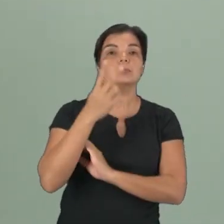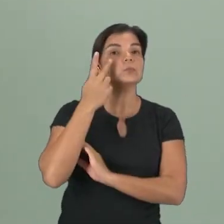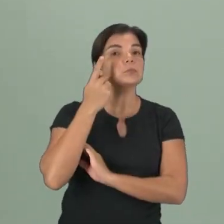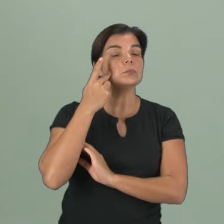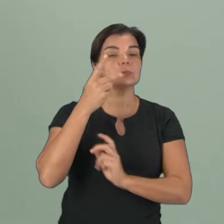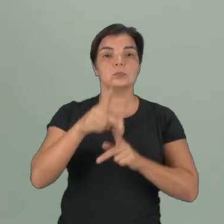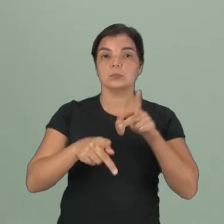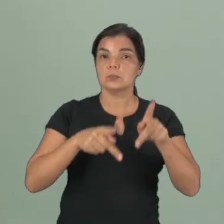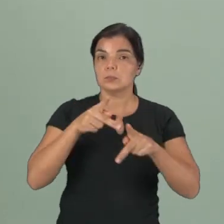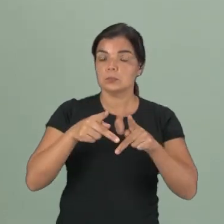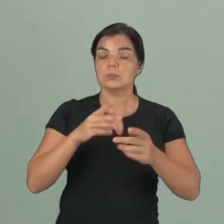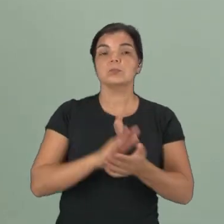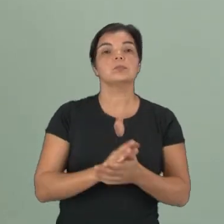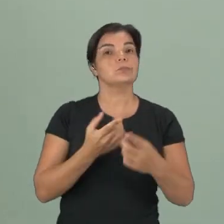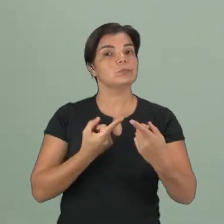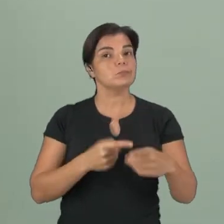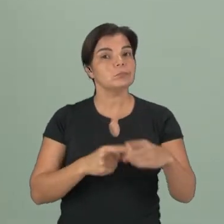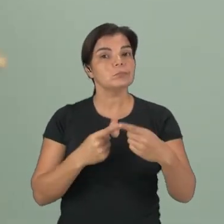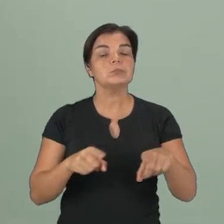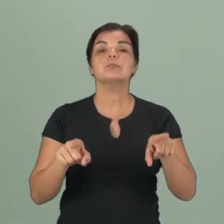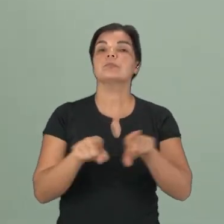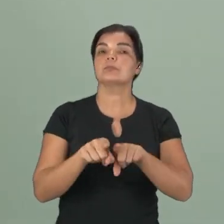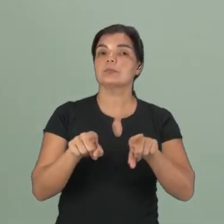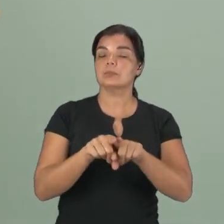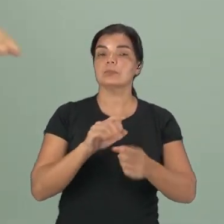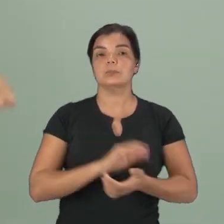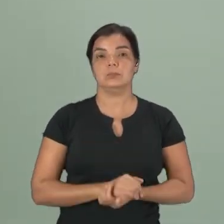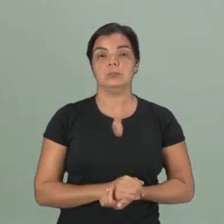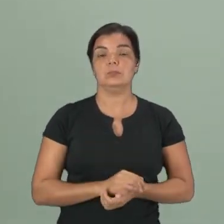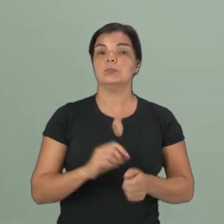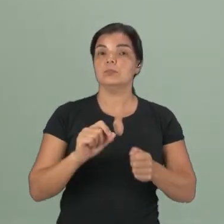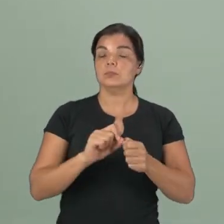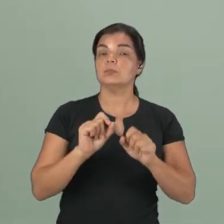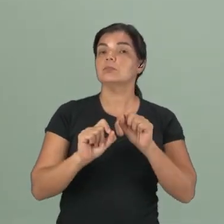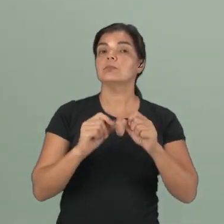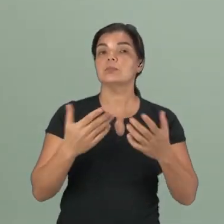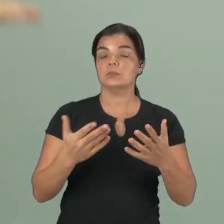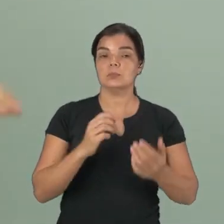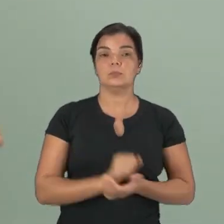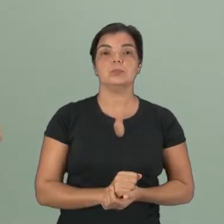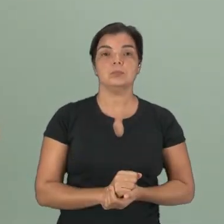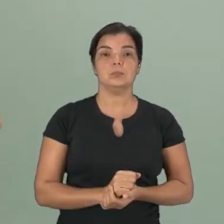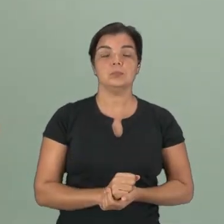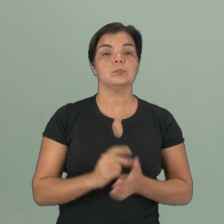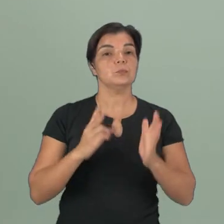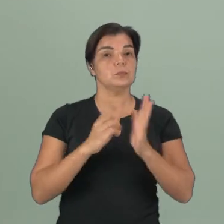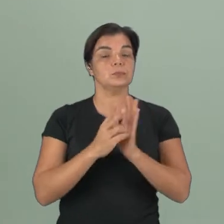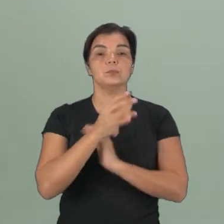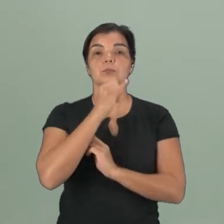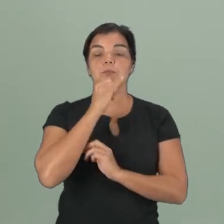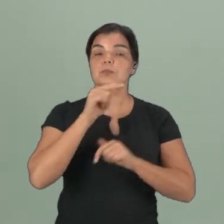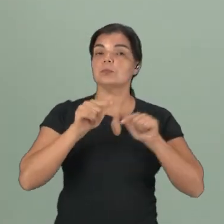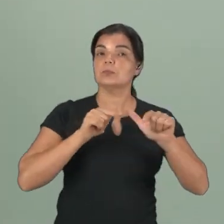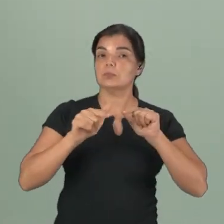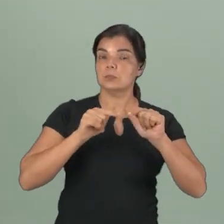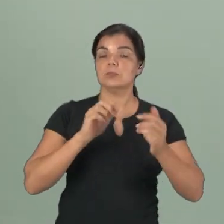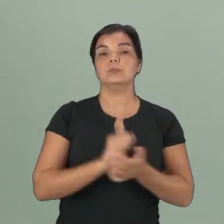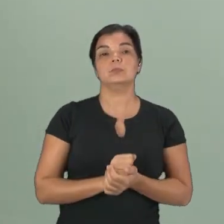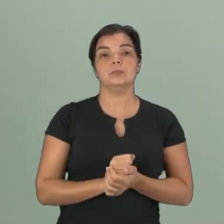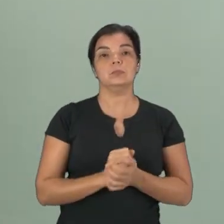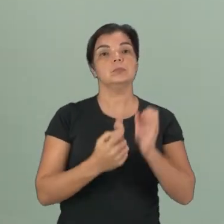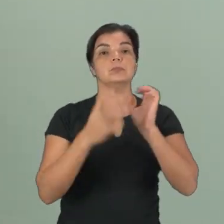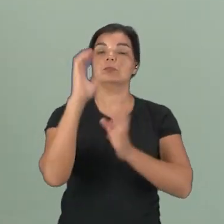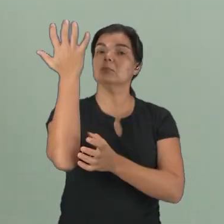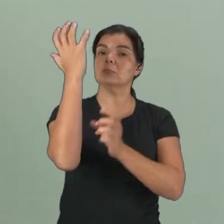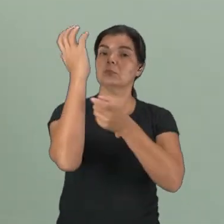dessas populações provoca também essas condições de fazer o índio, por exemplo, trabalhar na produção e na